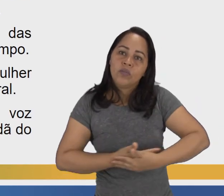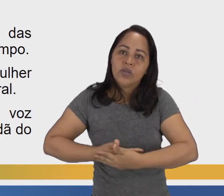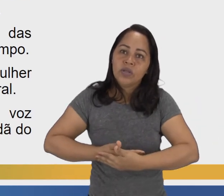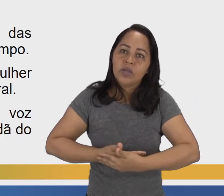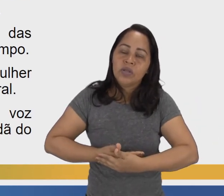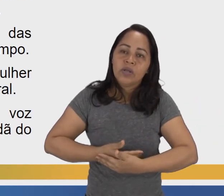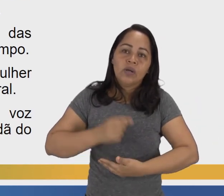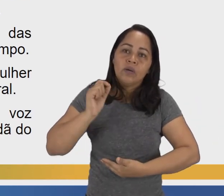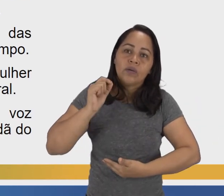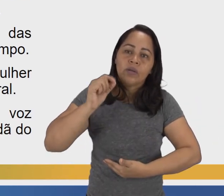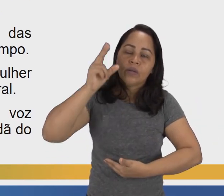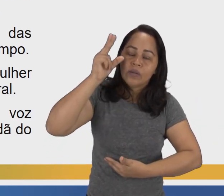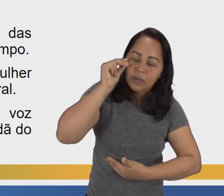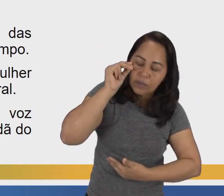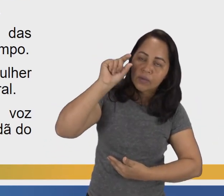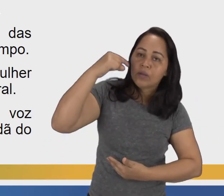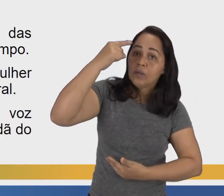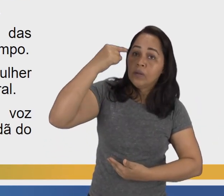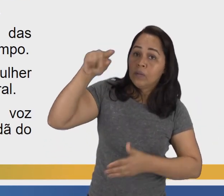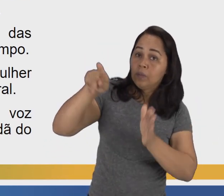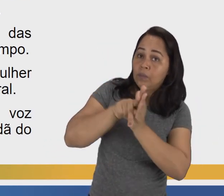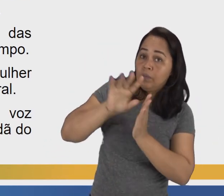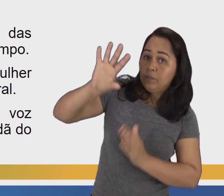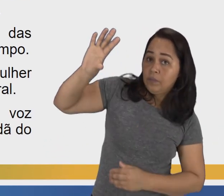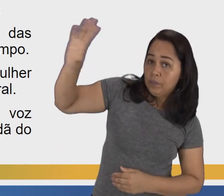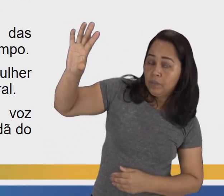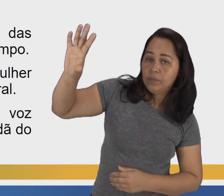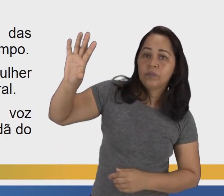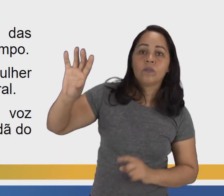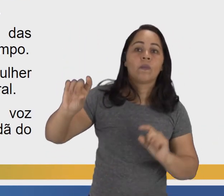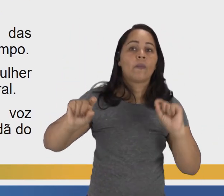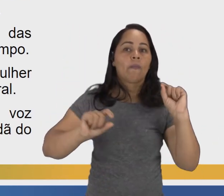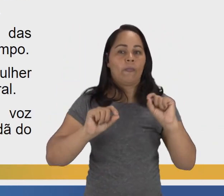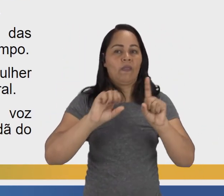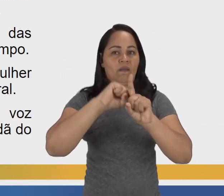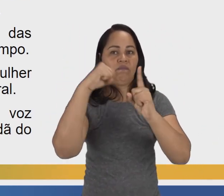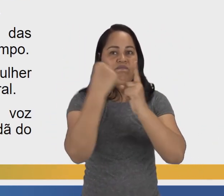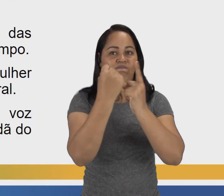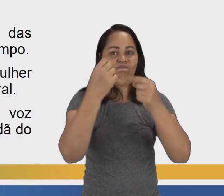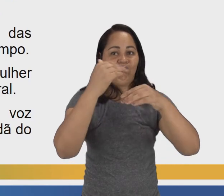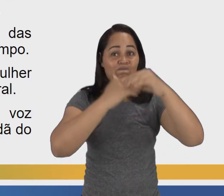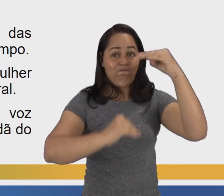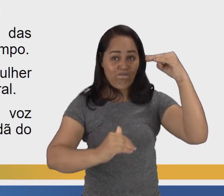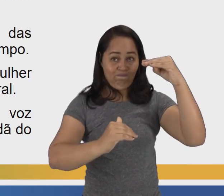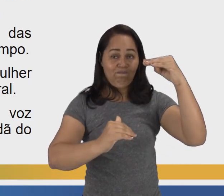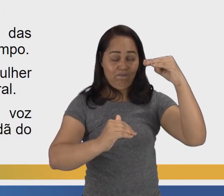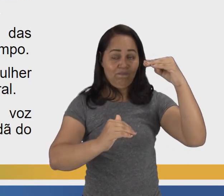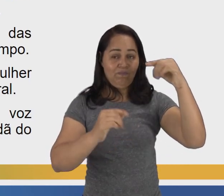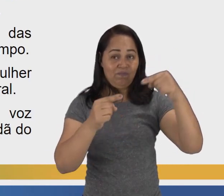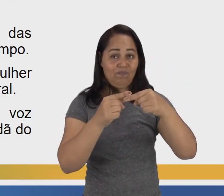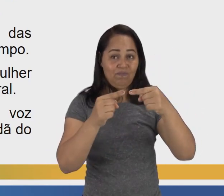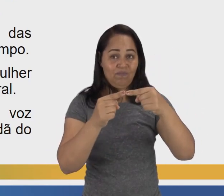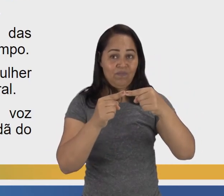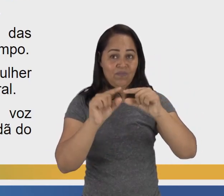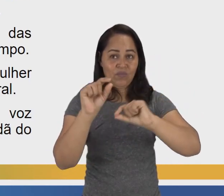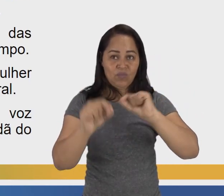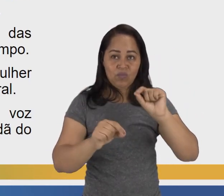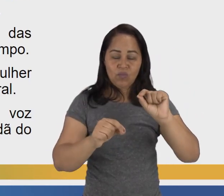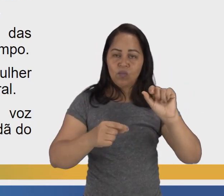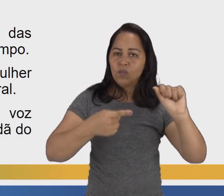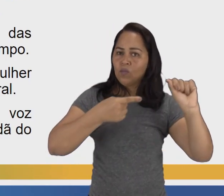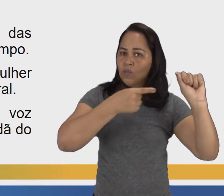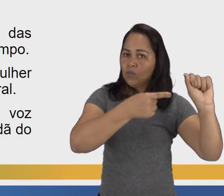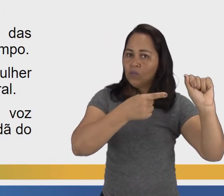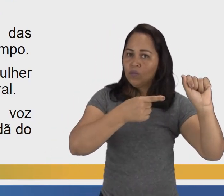cultura popular hispânica, cuja letra problematiza uma questão social. Letra A. Destacar o orgulho